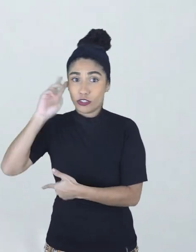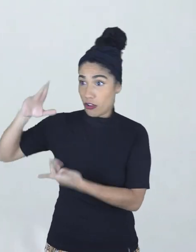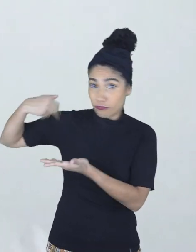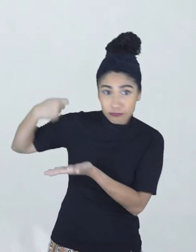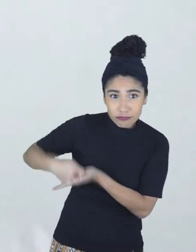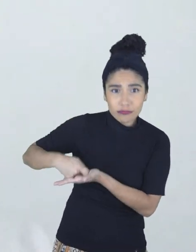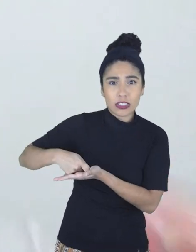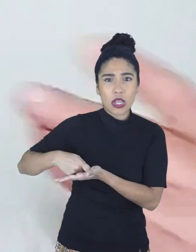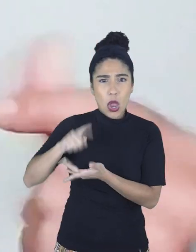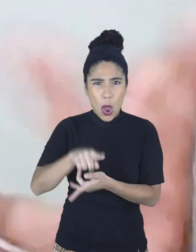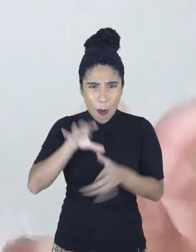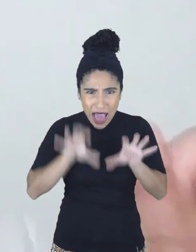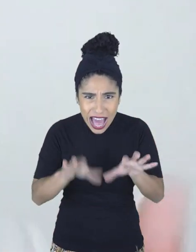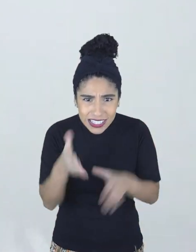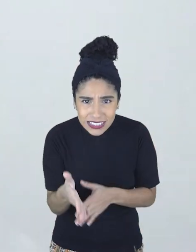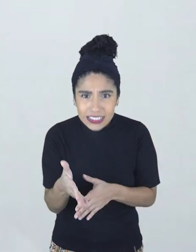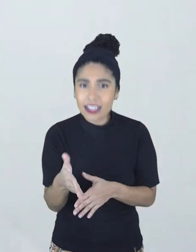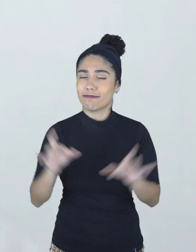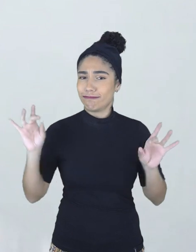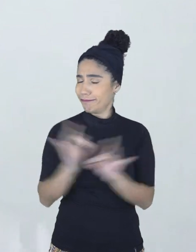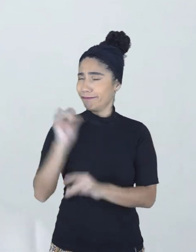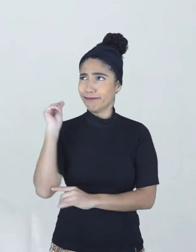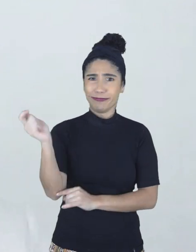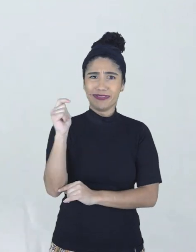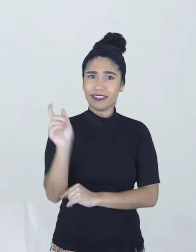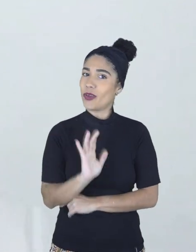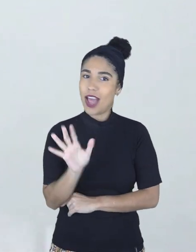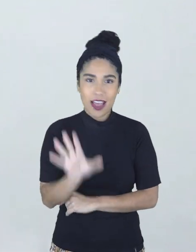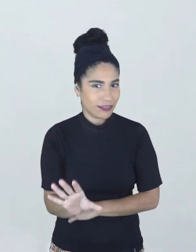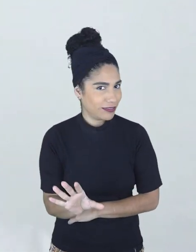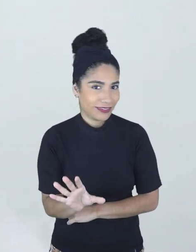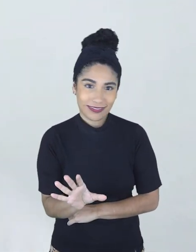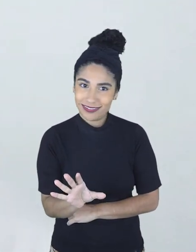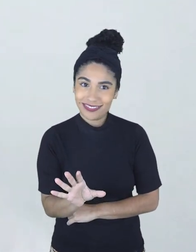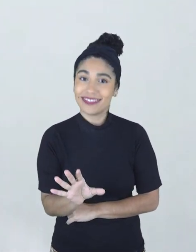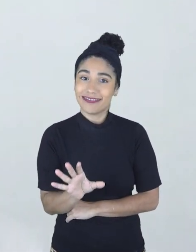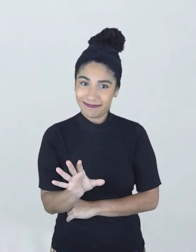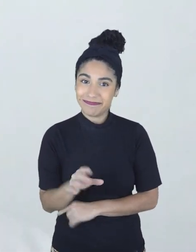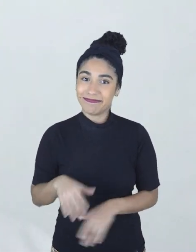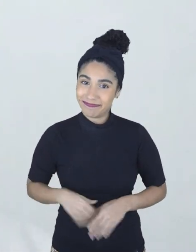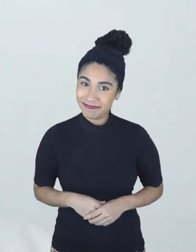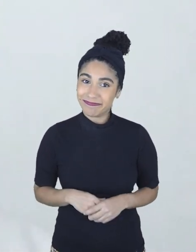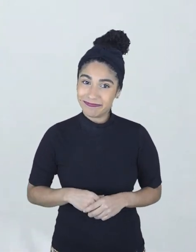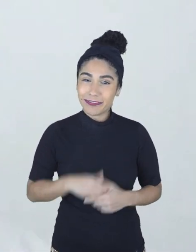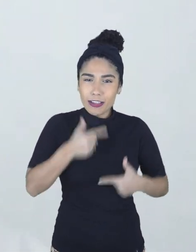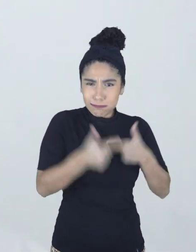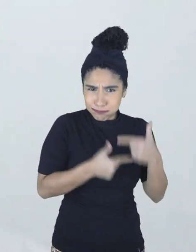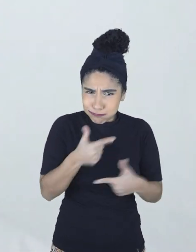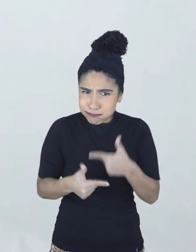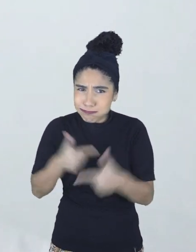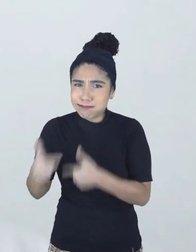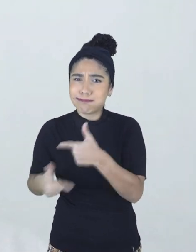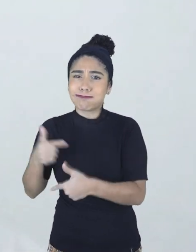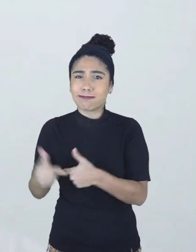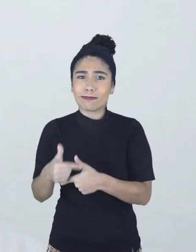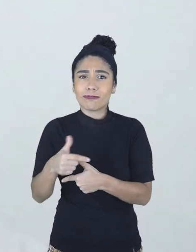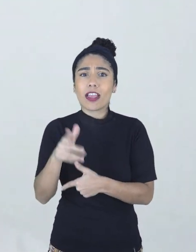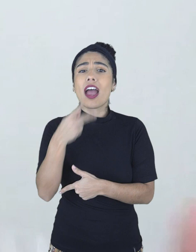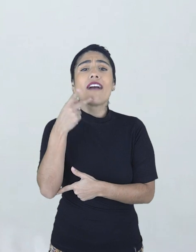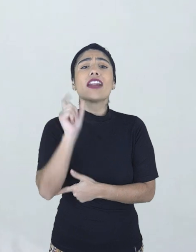né e não é assim estalar de dedos que você diz para uma massa de trabalhadores Olha